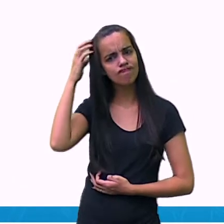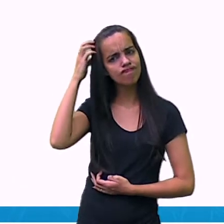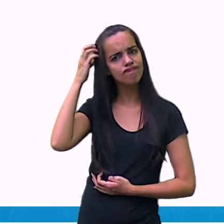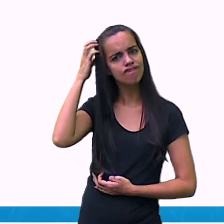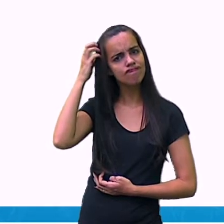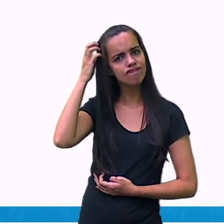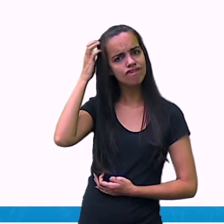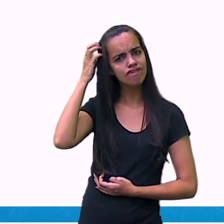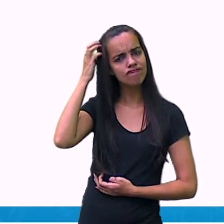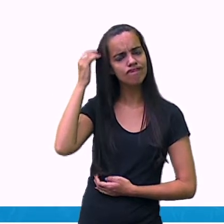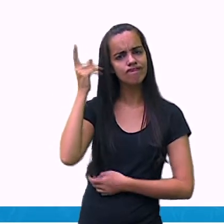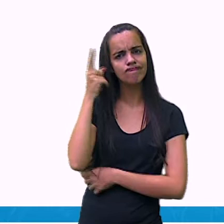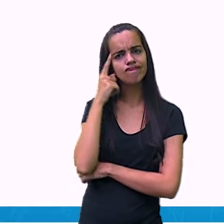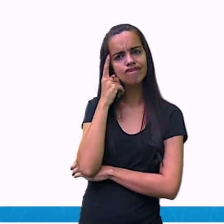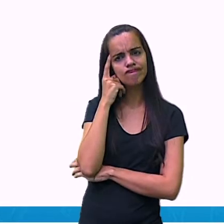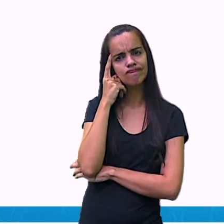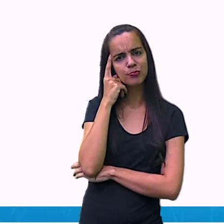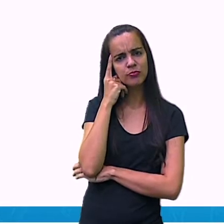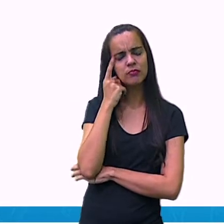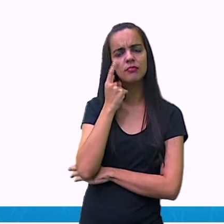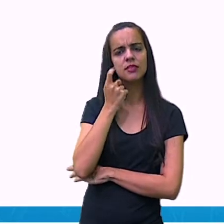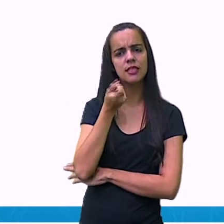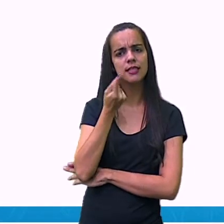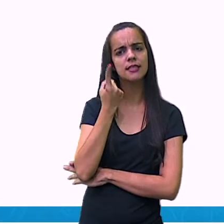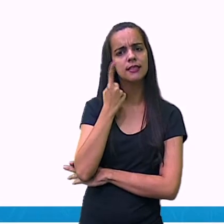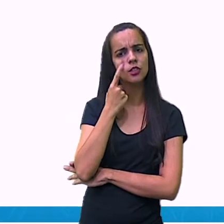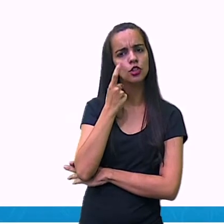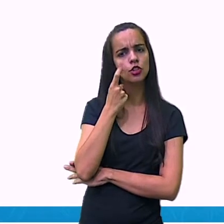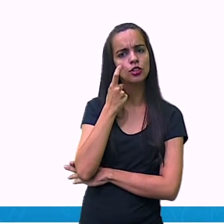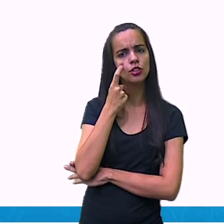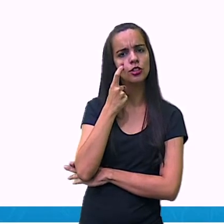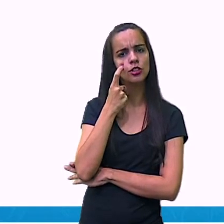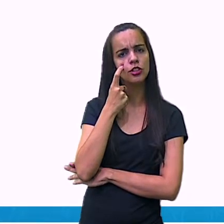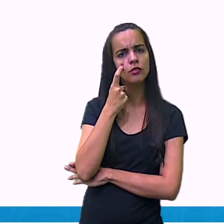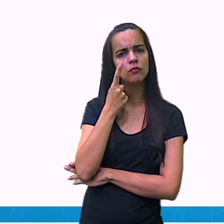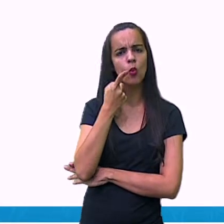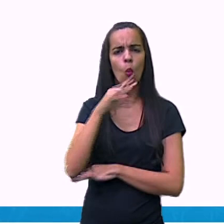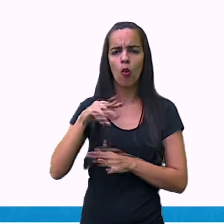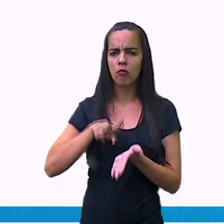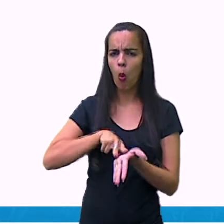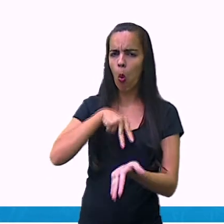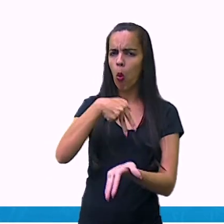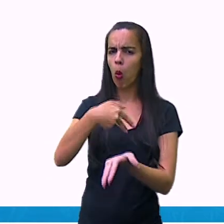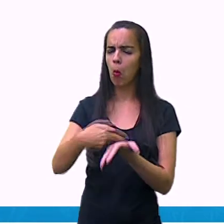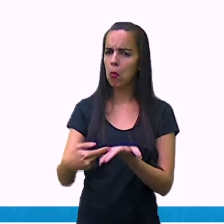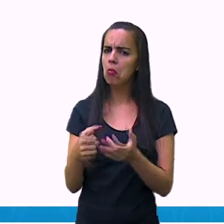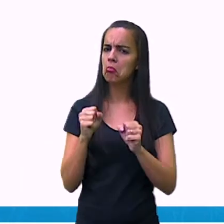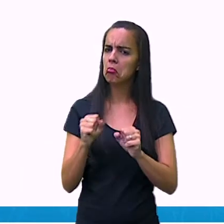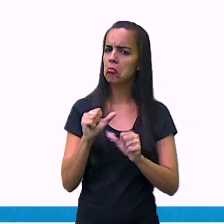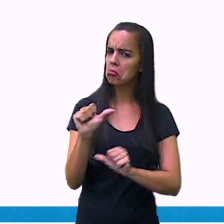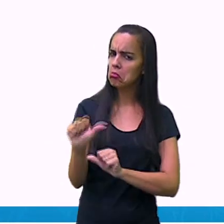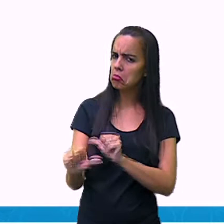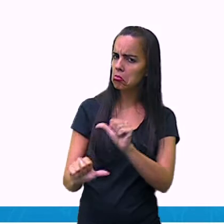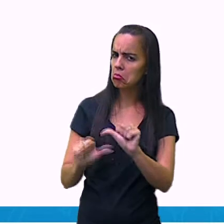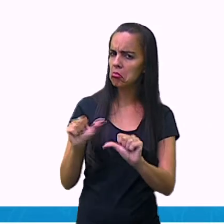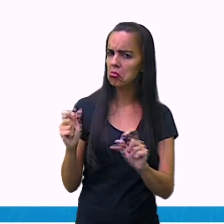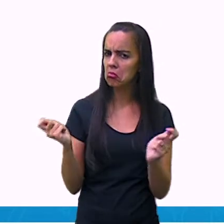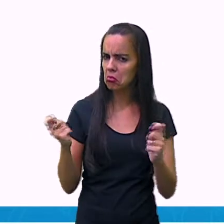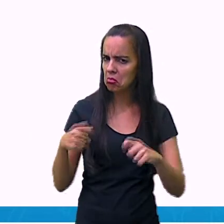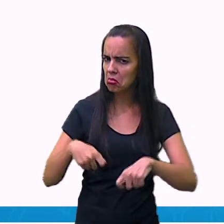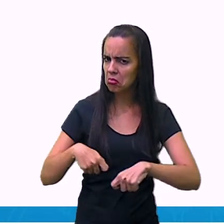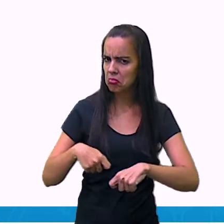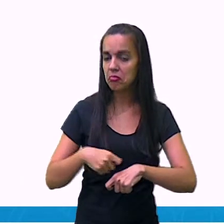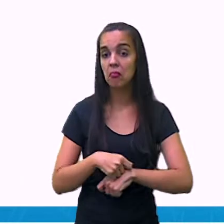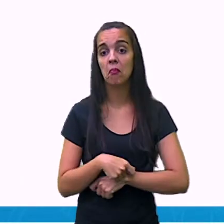Coçou a cabecinha pensando: interessantes como tombos podem